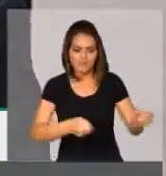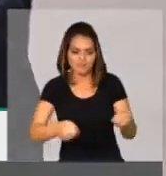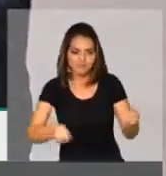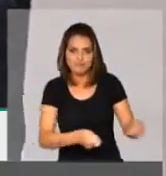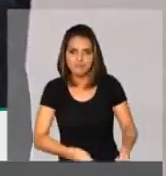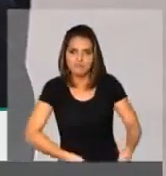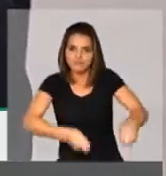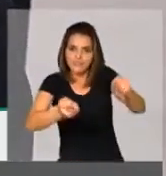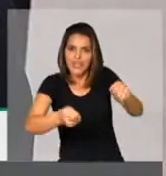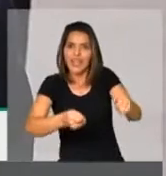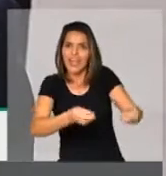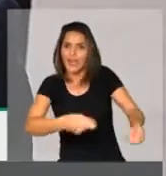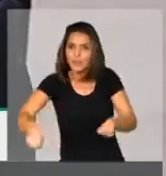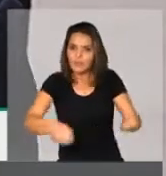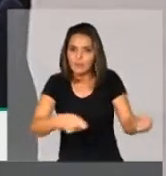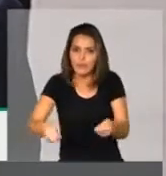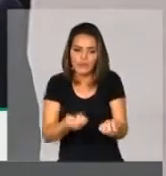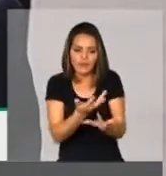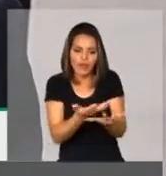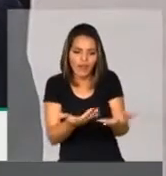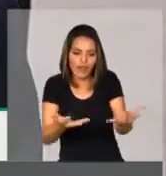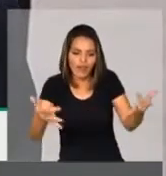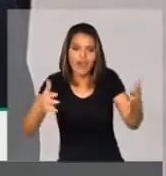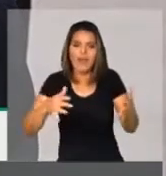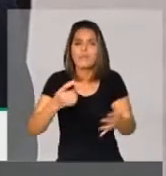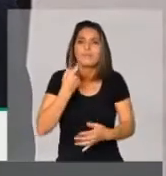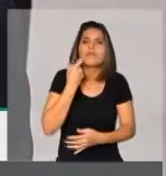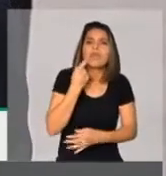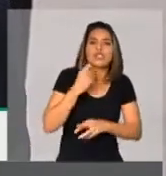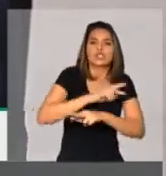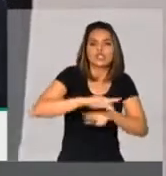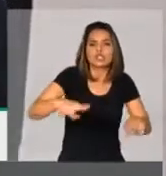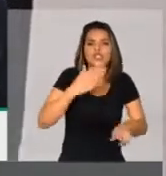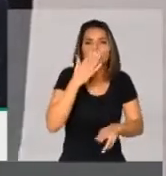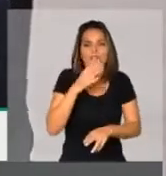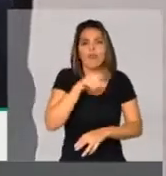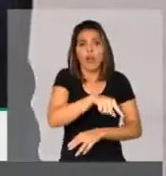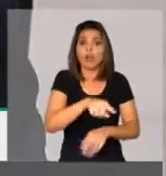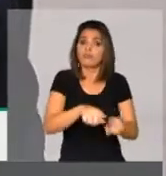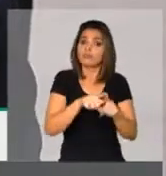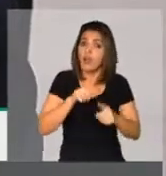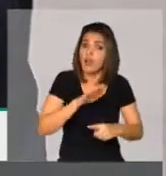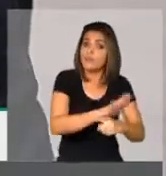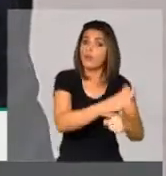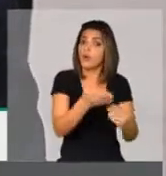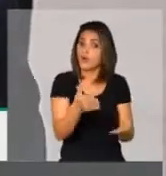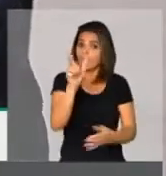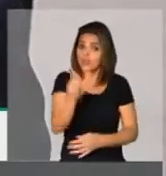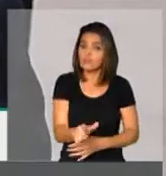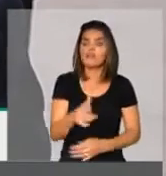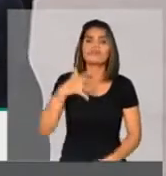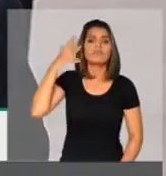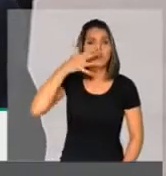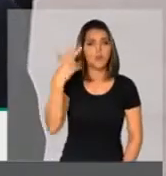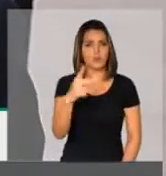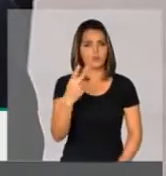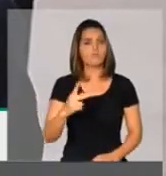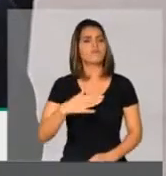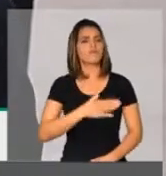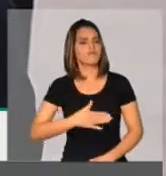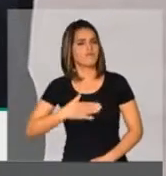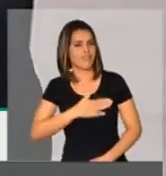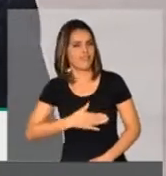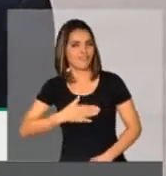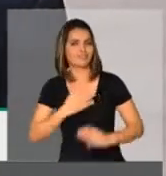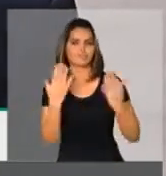sociedade. Por isso, meu caro amigo deputado Kleber Verde, eu fico muito feliz com esse pronunciamento de Vossa Excelência e o parabenizo por